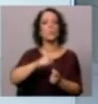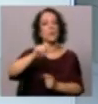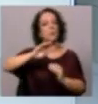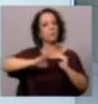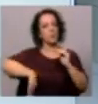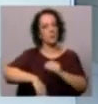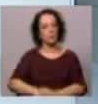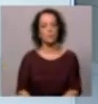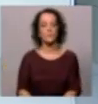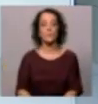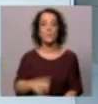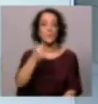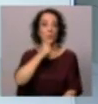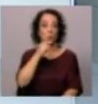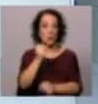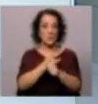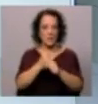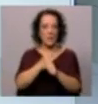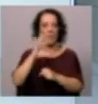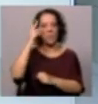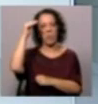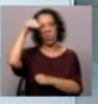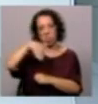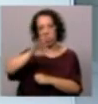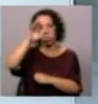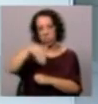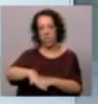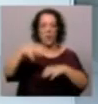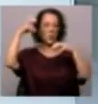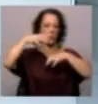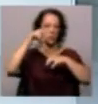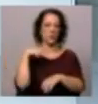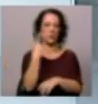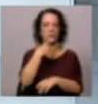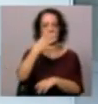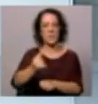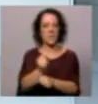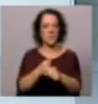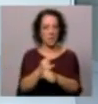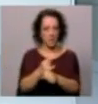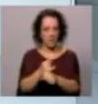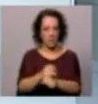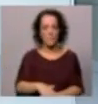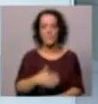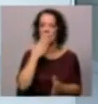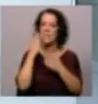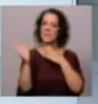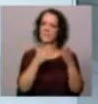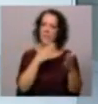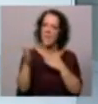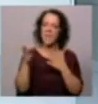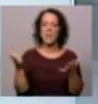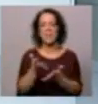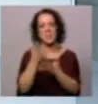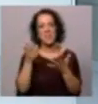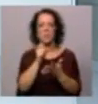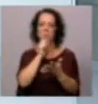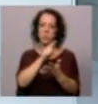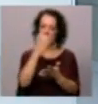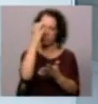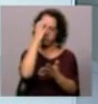o arquipélago dos Açores, instabilidade, água em todas as ilhas, vento moderado a forte a predominar